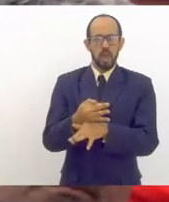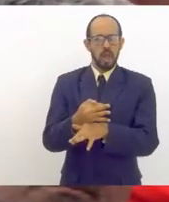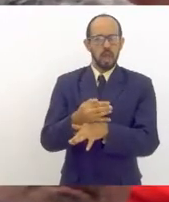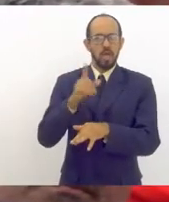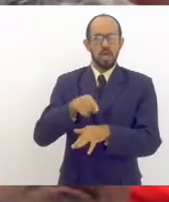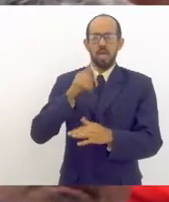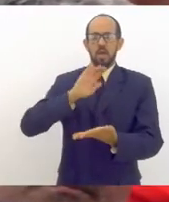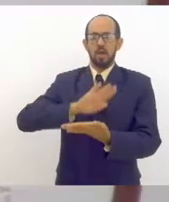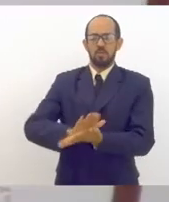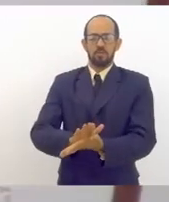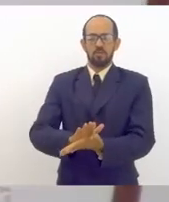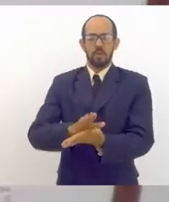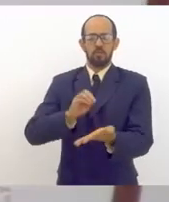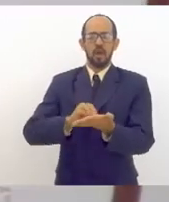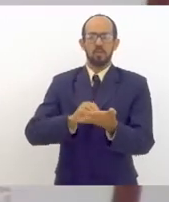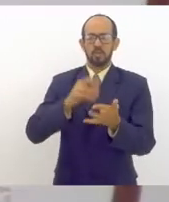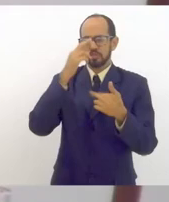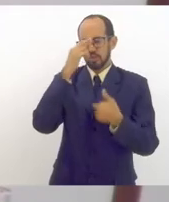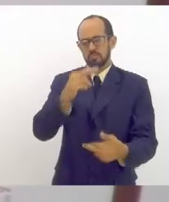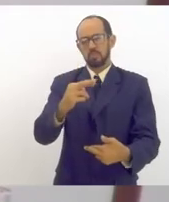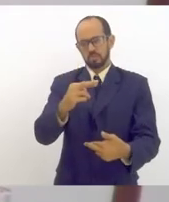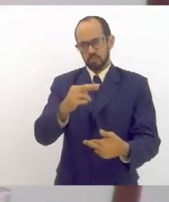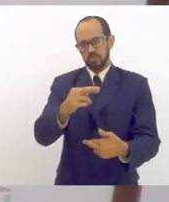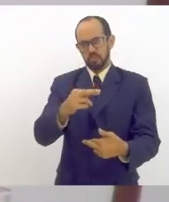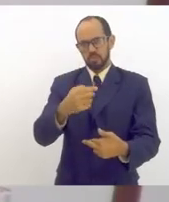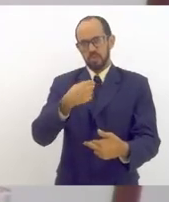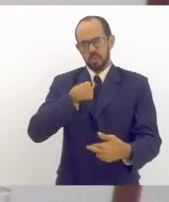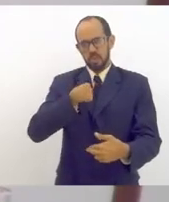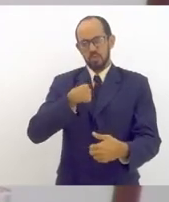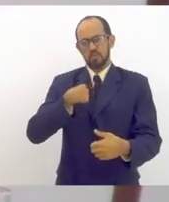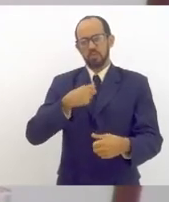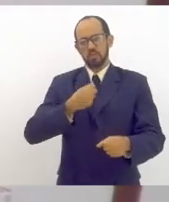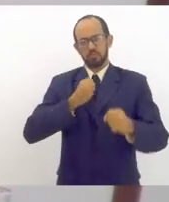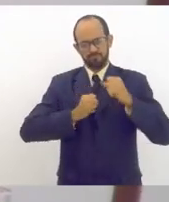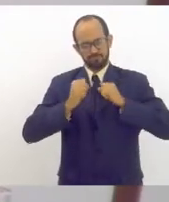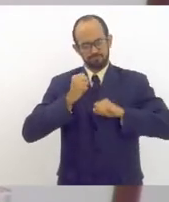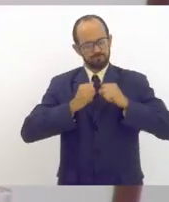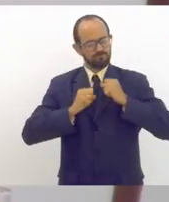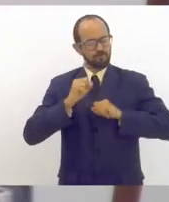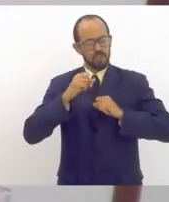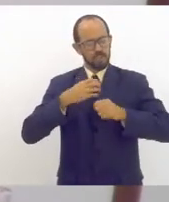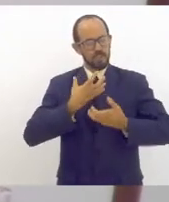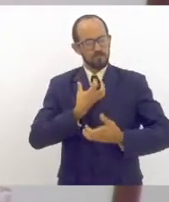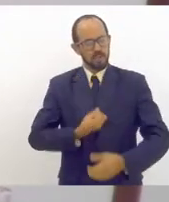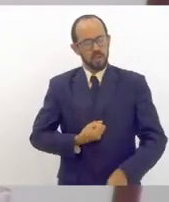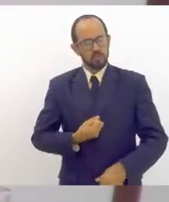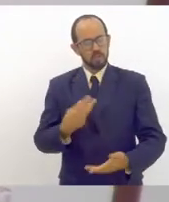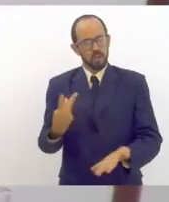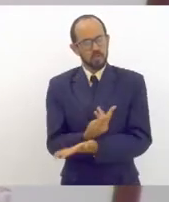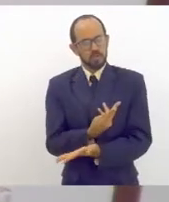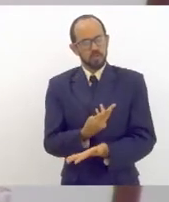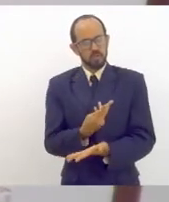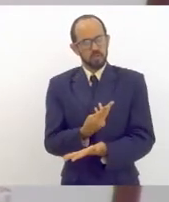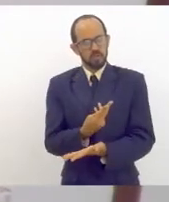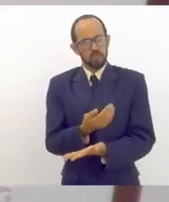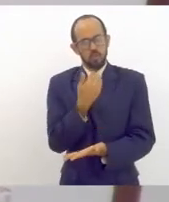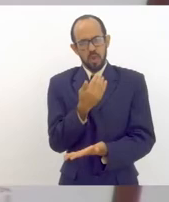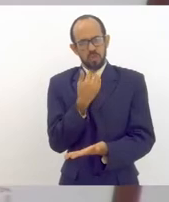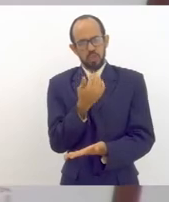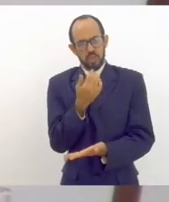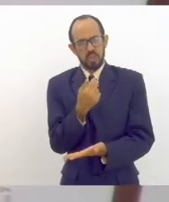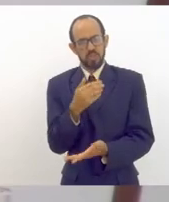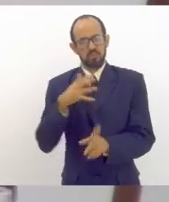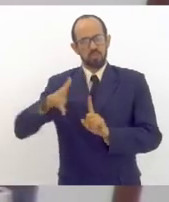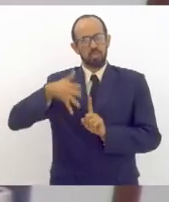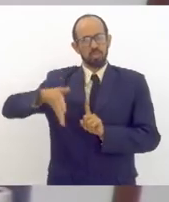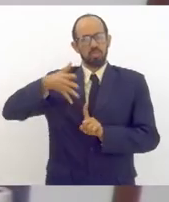covardia um profundo de respeito então assim eu tô muito chateado com o que tá acontecendo vou falar não adianta a gente ficar chovendo não molhado o instrumento que